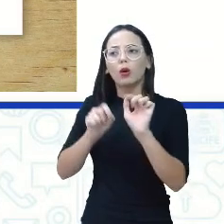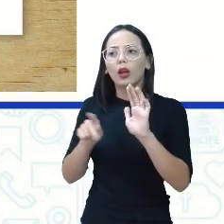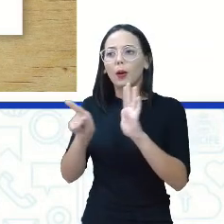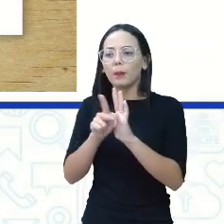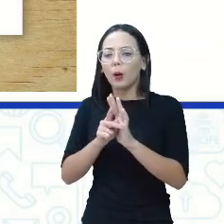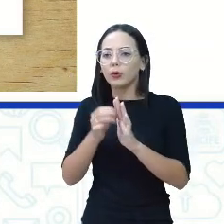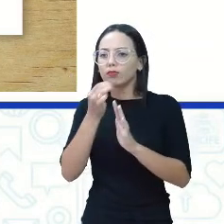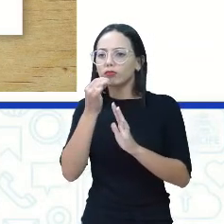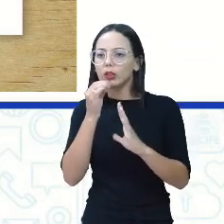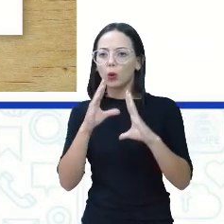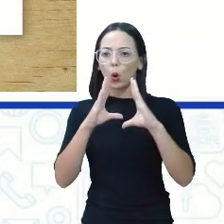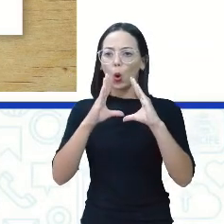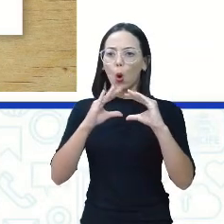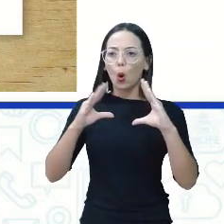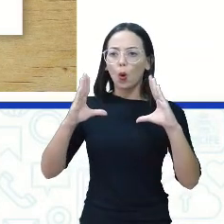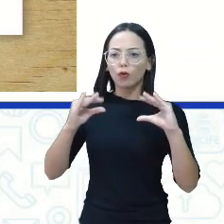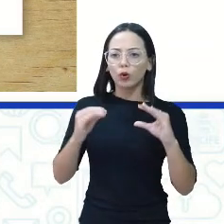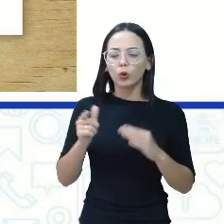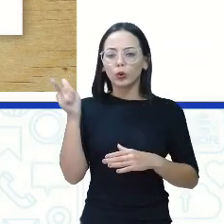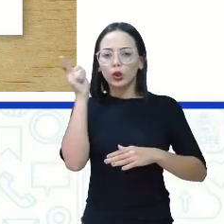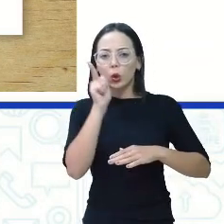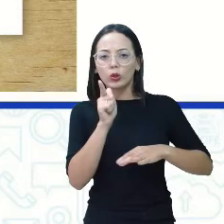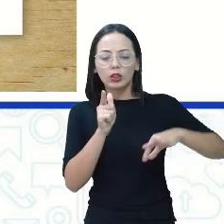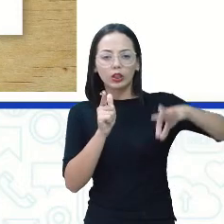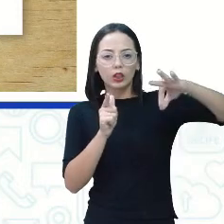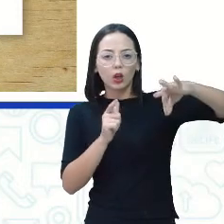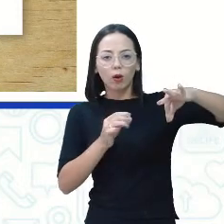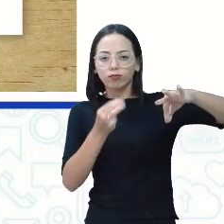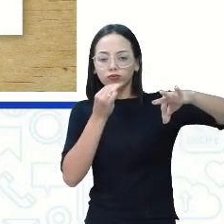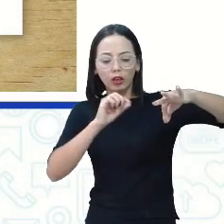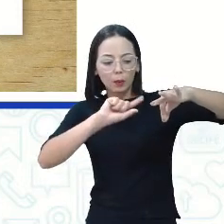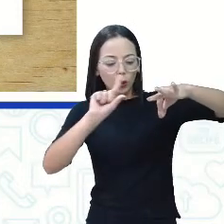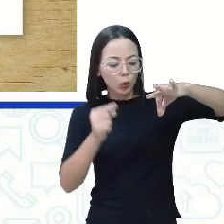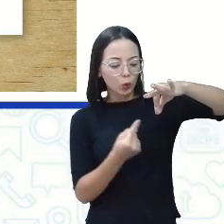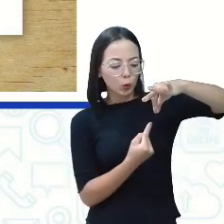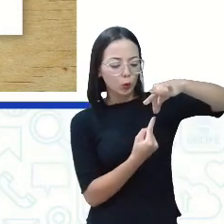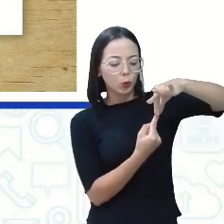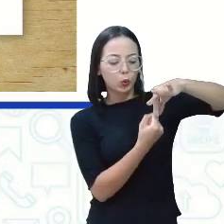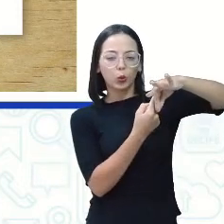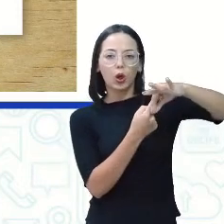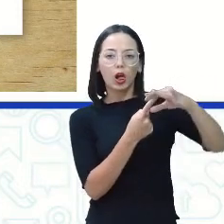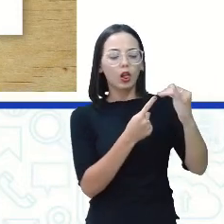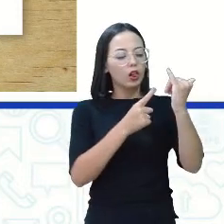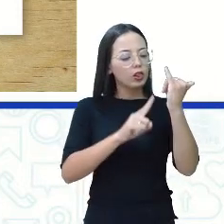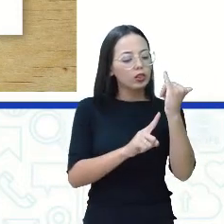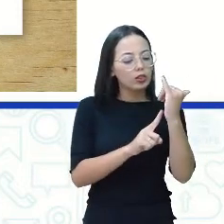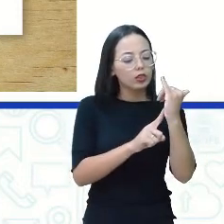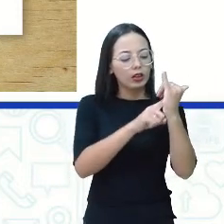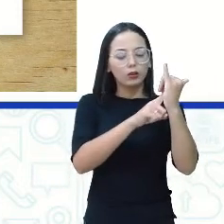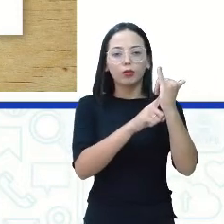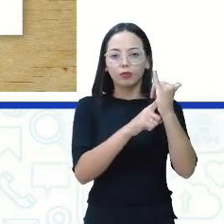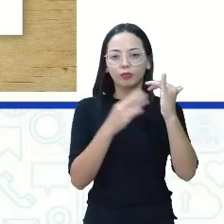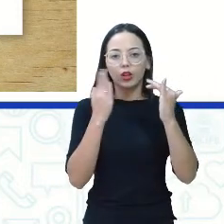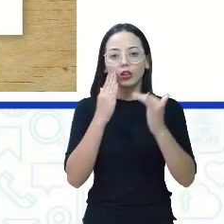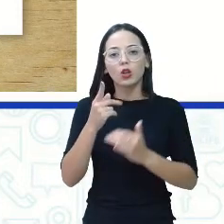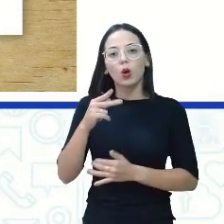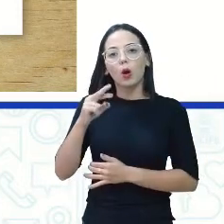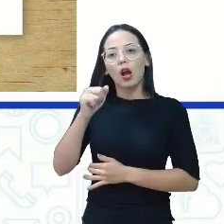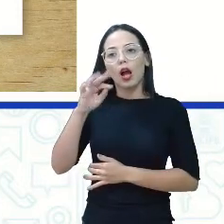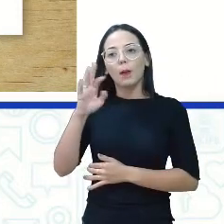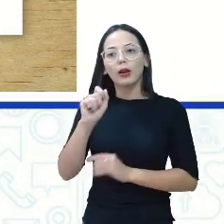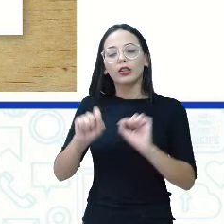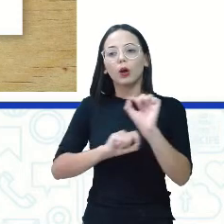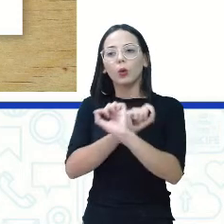maior conforto na inserção e remoção do dispositivo no útero. A prata estabiliza